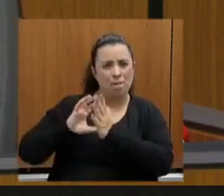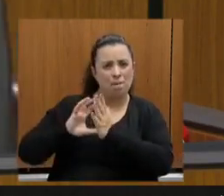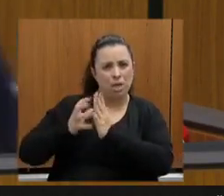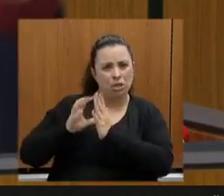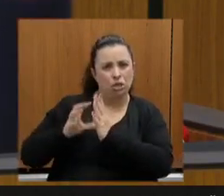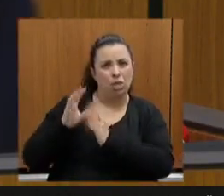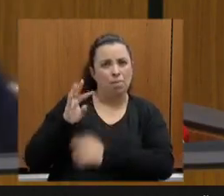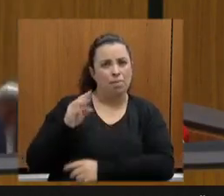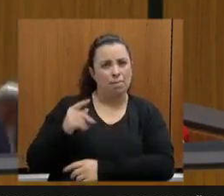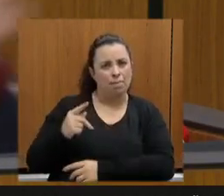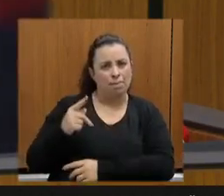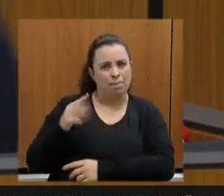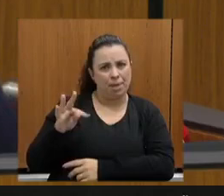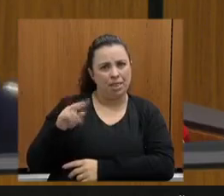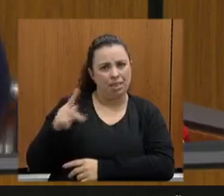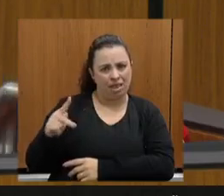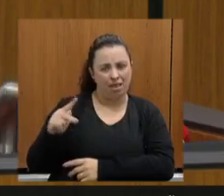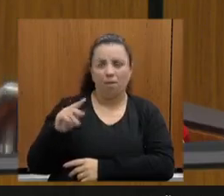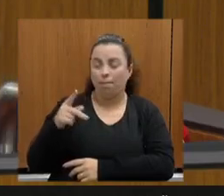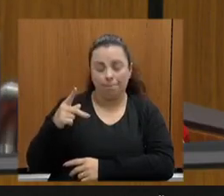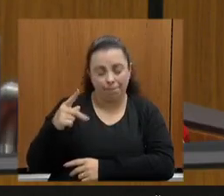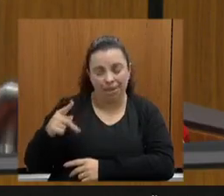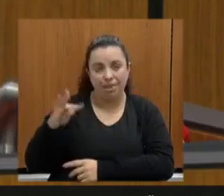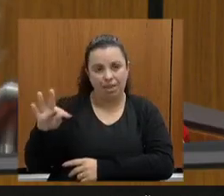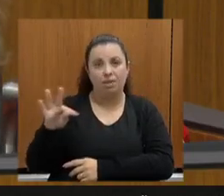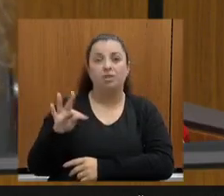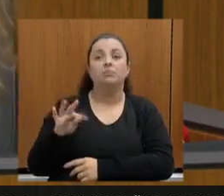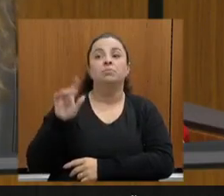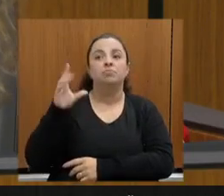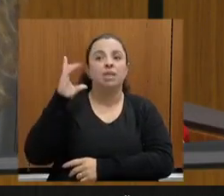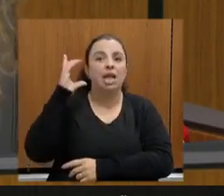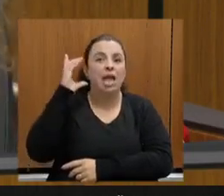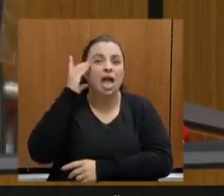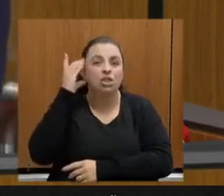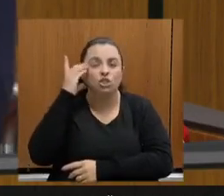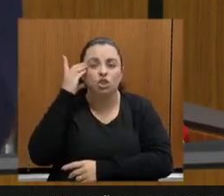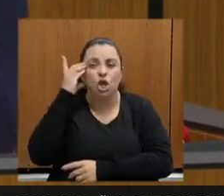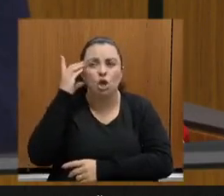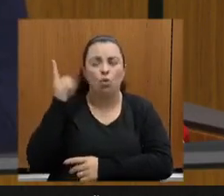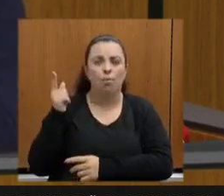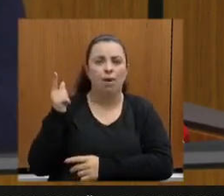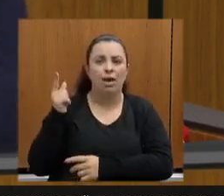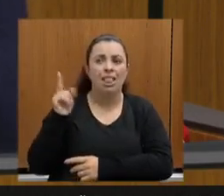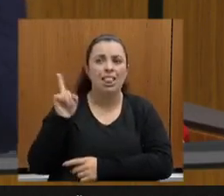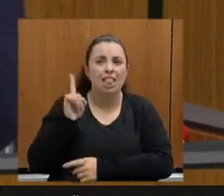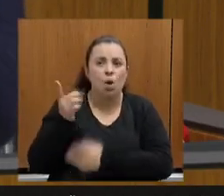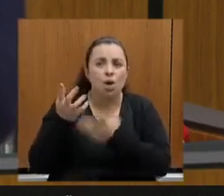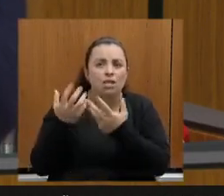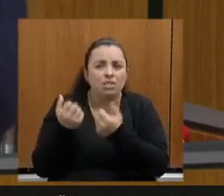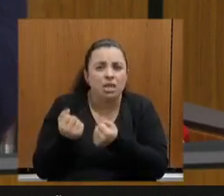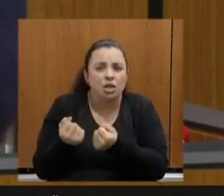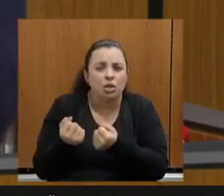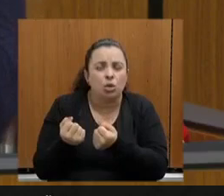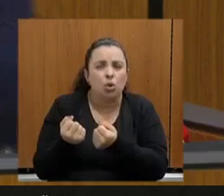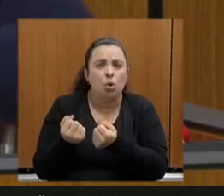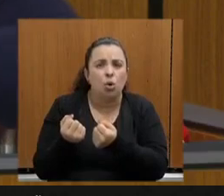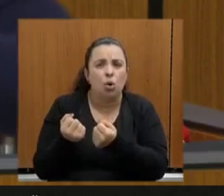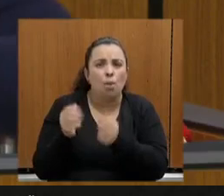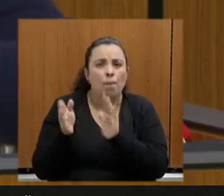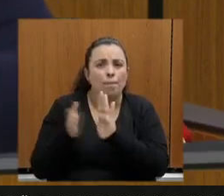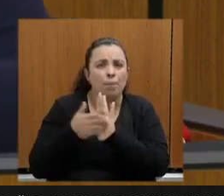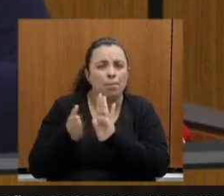usinas foi decorrência da não adesão a uma proposta que é de 2012 aí eu acho que a gente